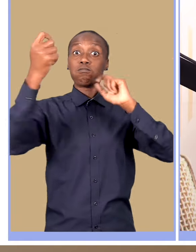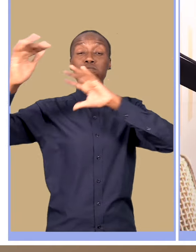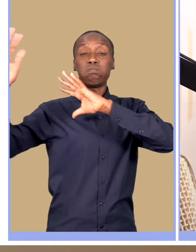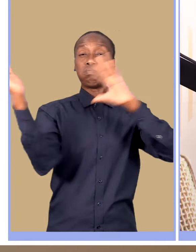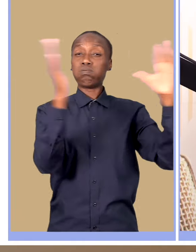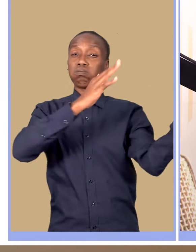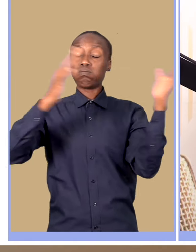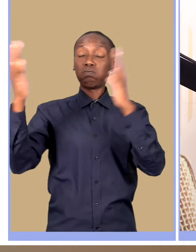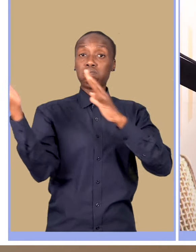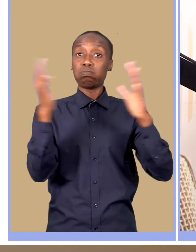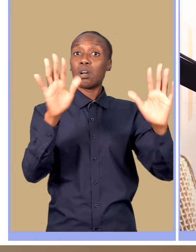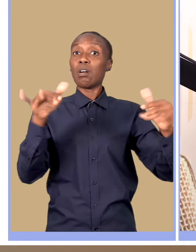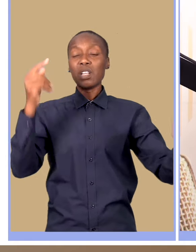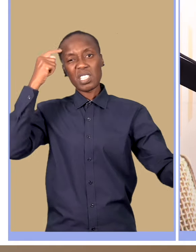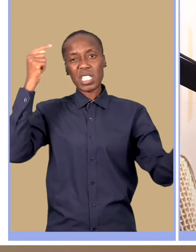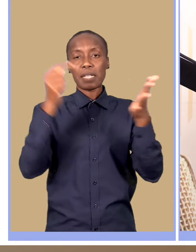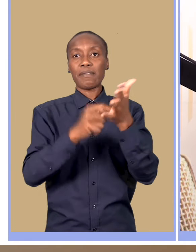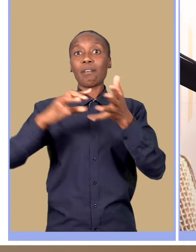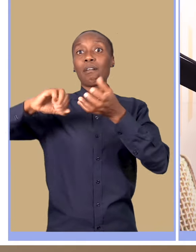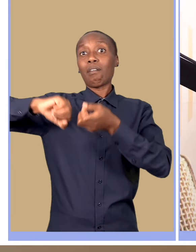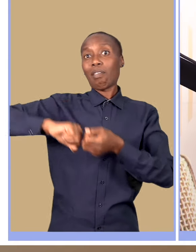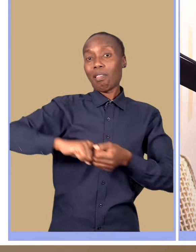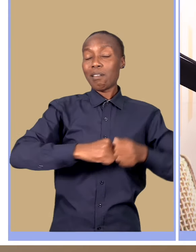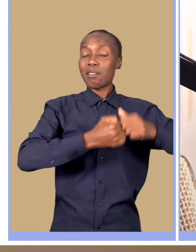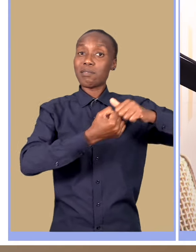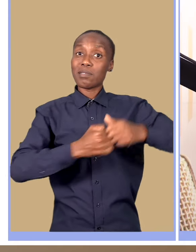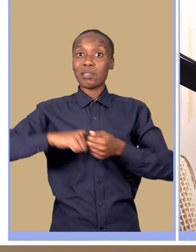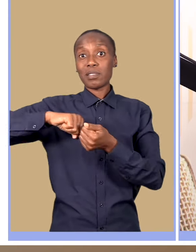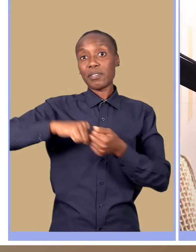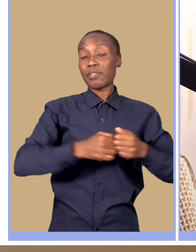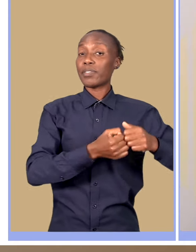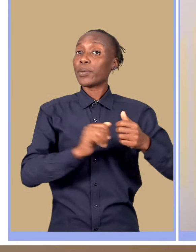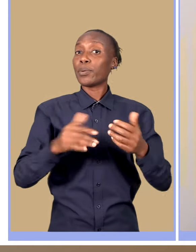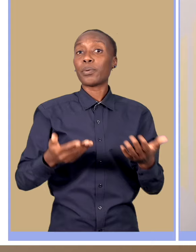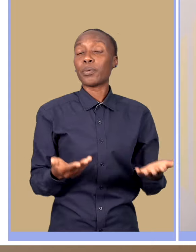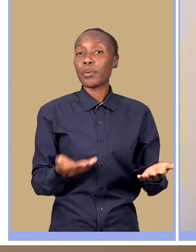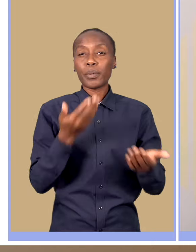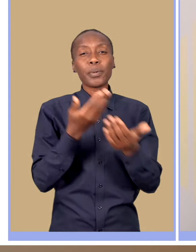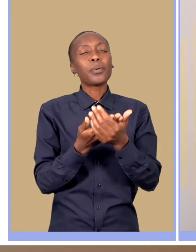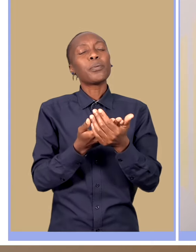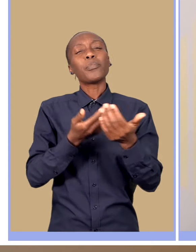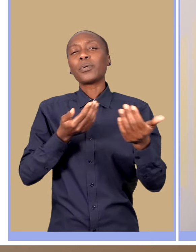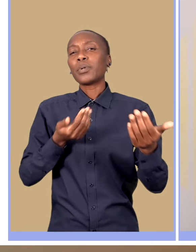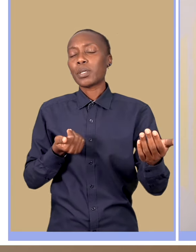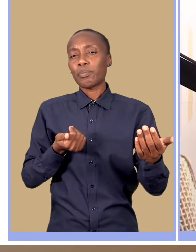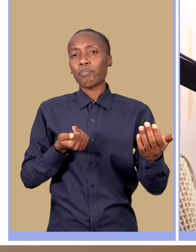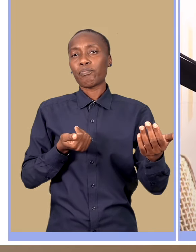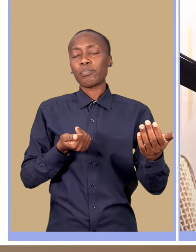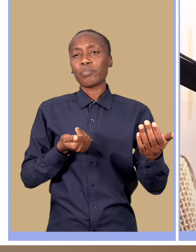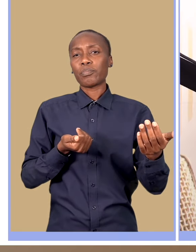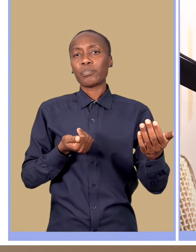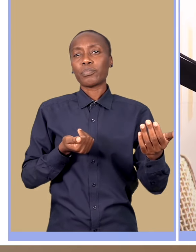climáticas é sempre um desafio em si, não é? Porque nós temos